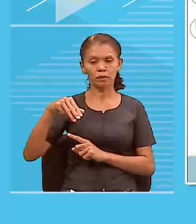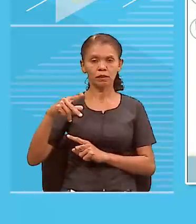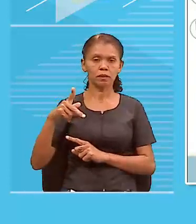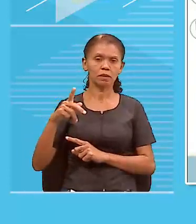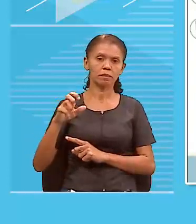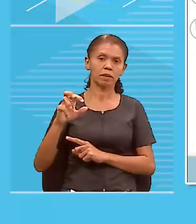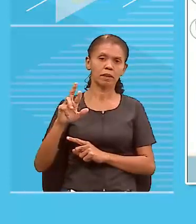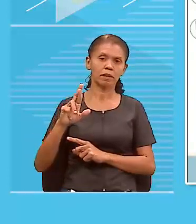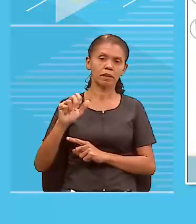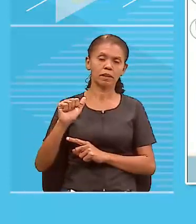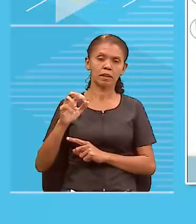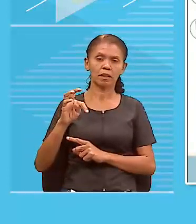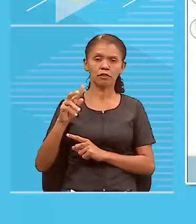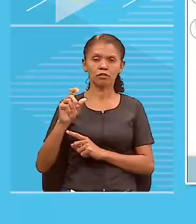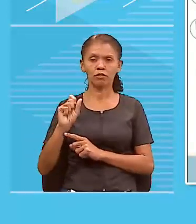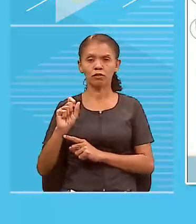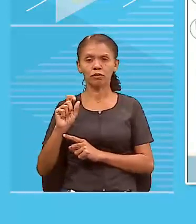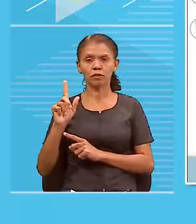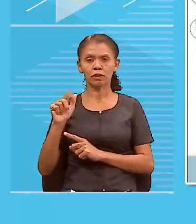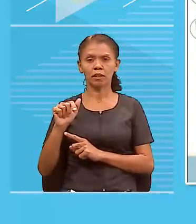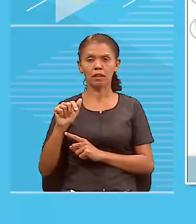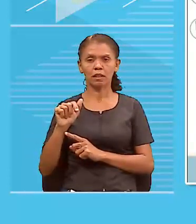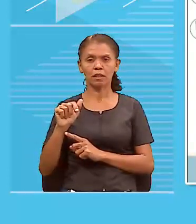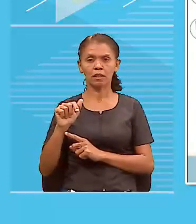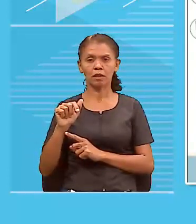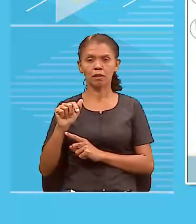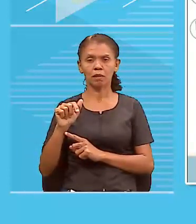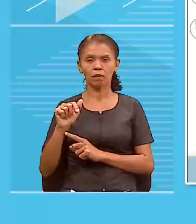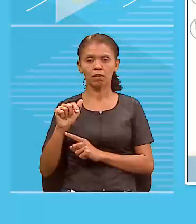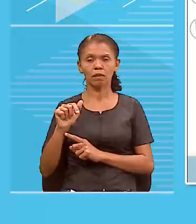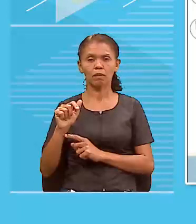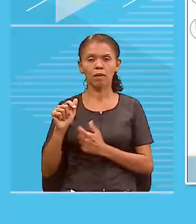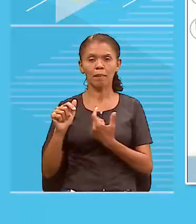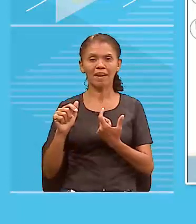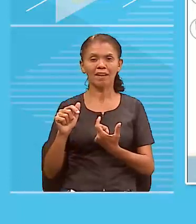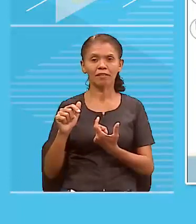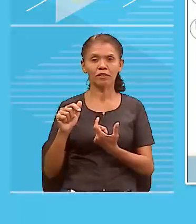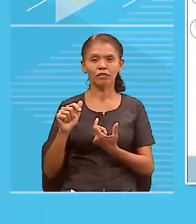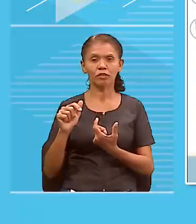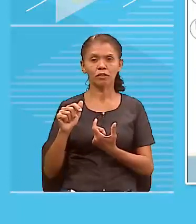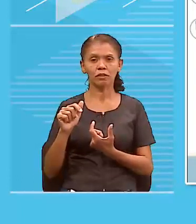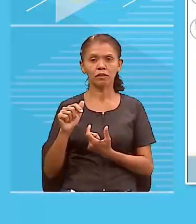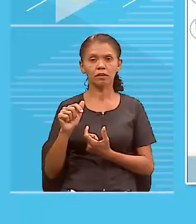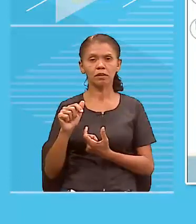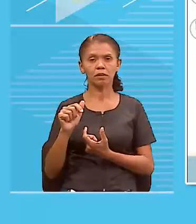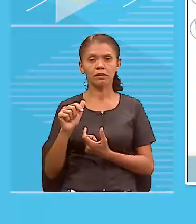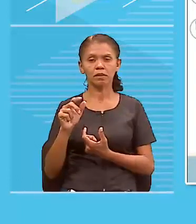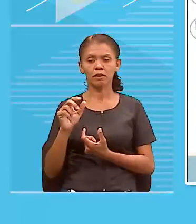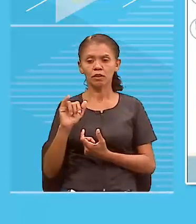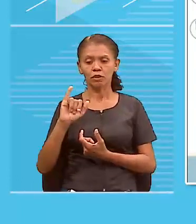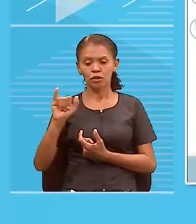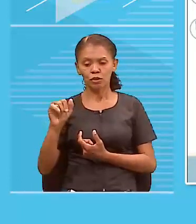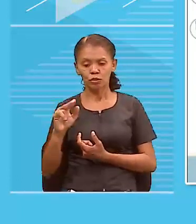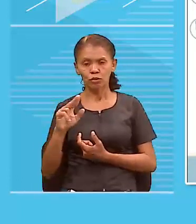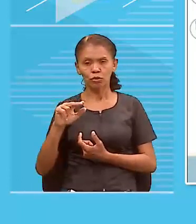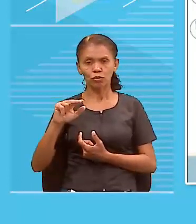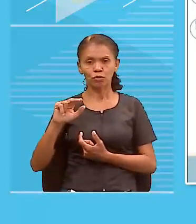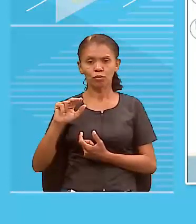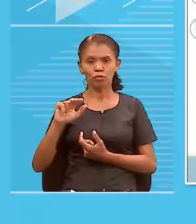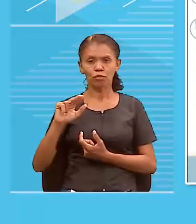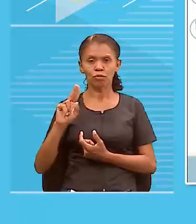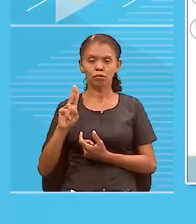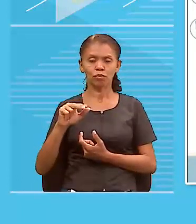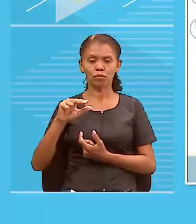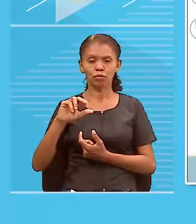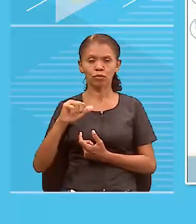injunção função norteador a ele vai me orientar a Eu quero procurar aqui o significado de